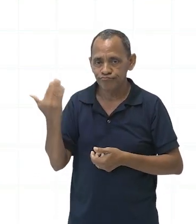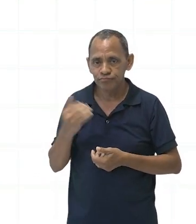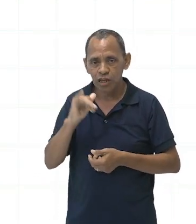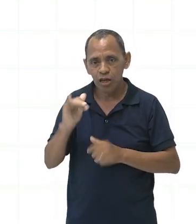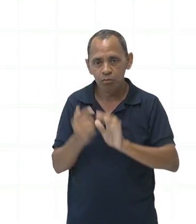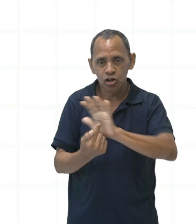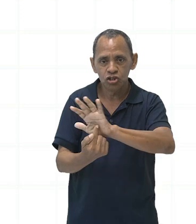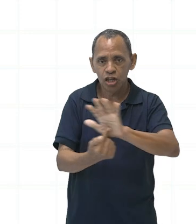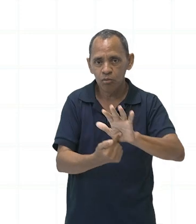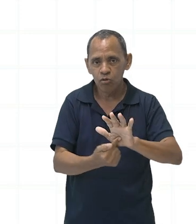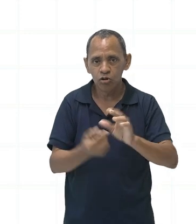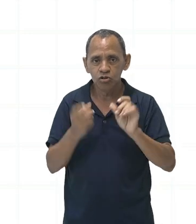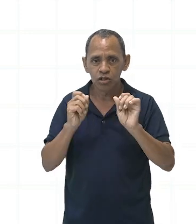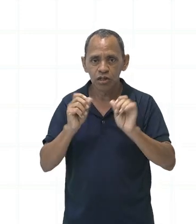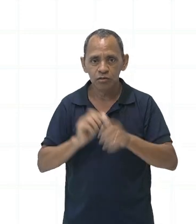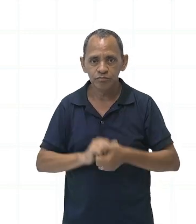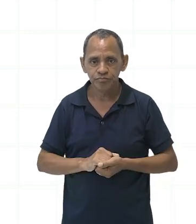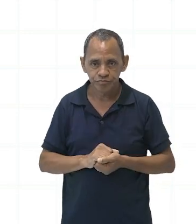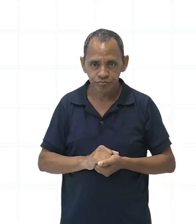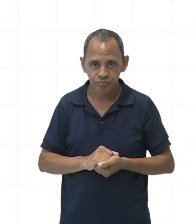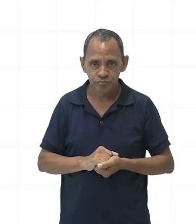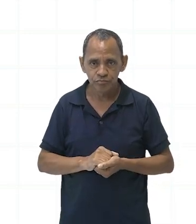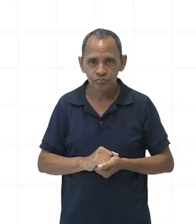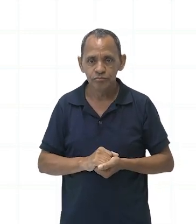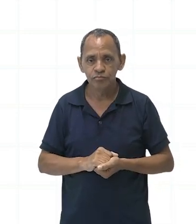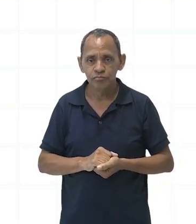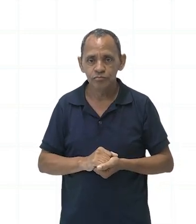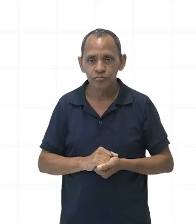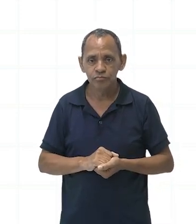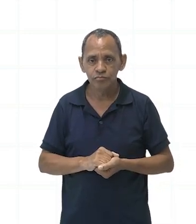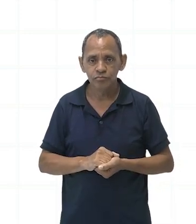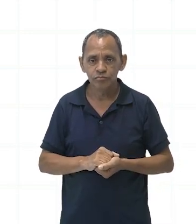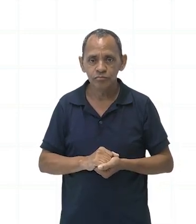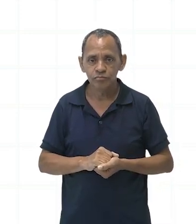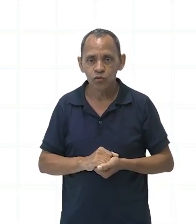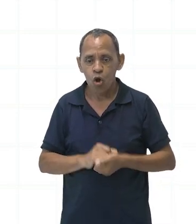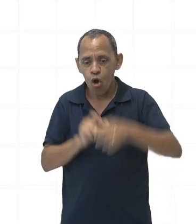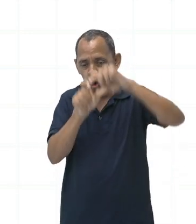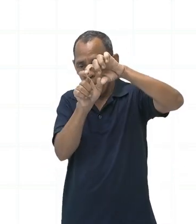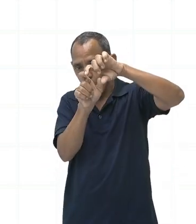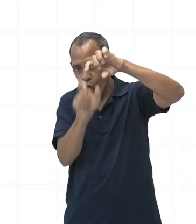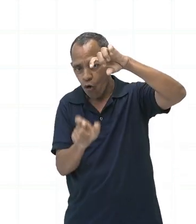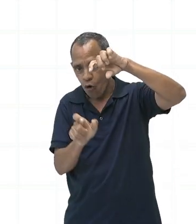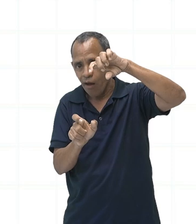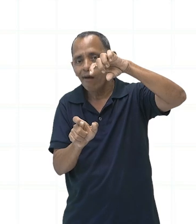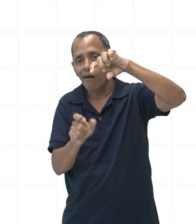são, né, esses desvios posturais, vamos ver aí direitinho a coluna vertebral,